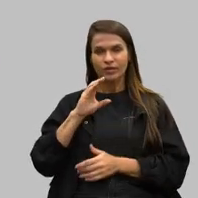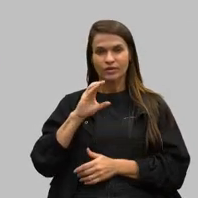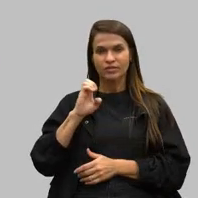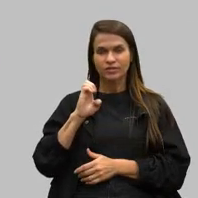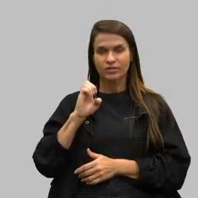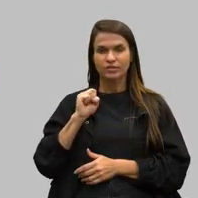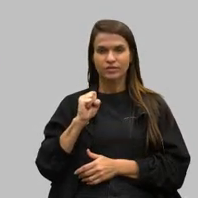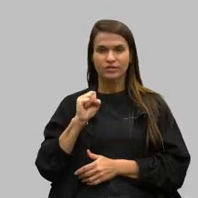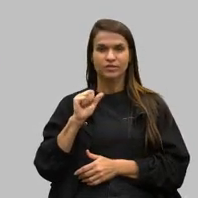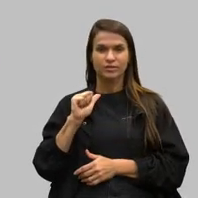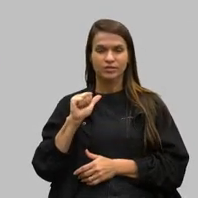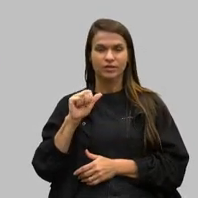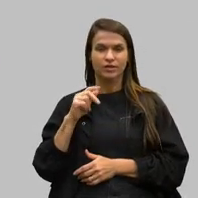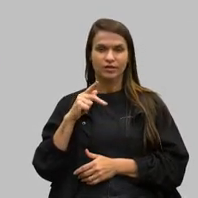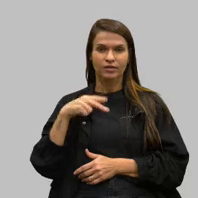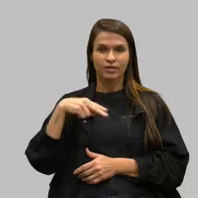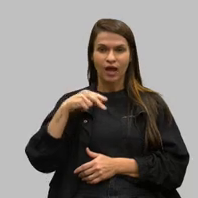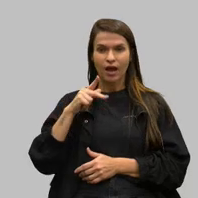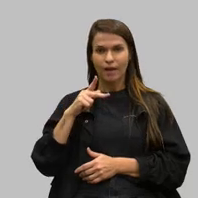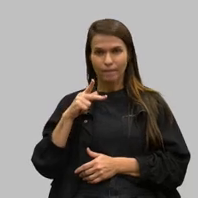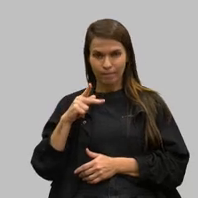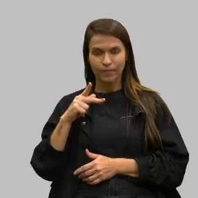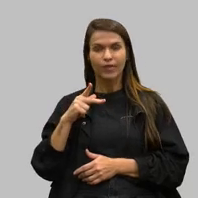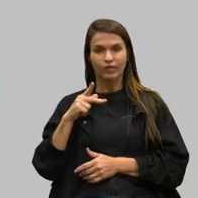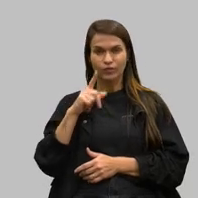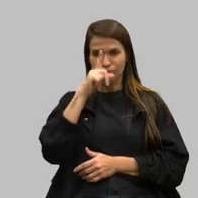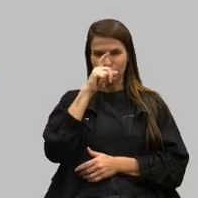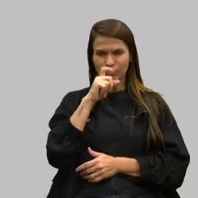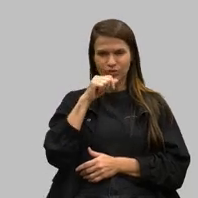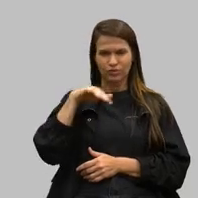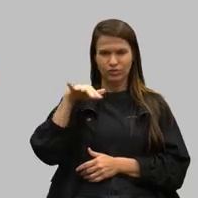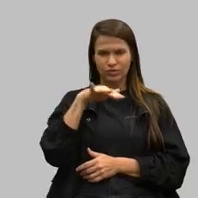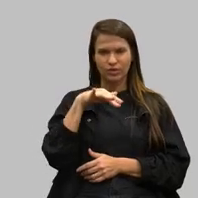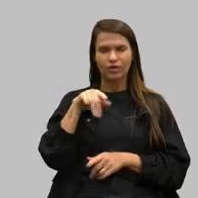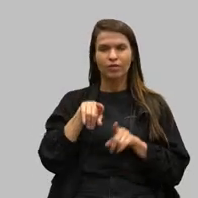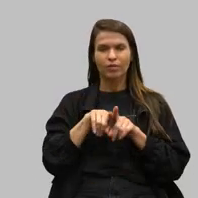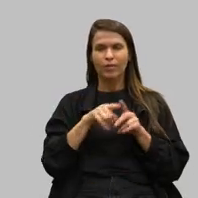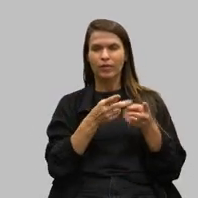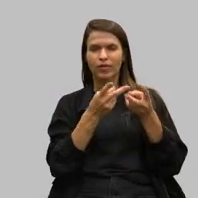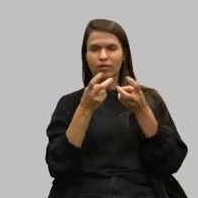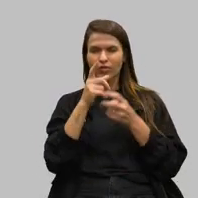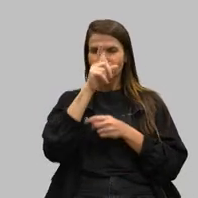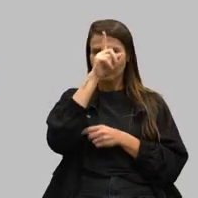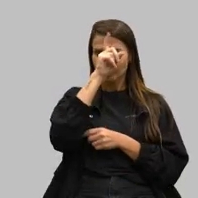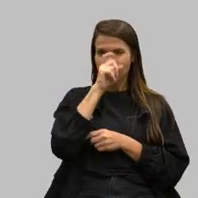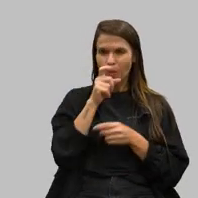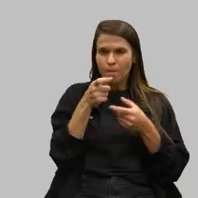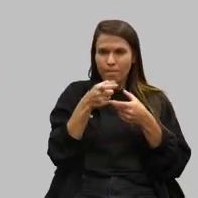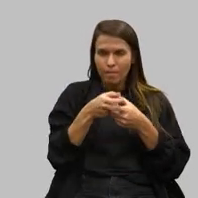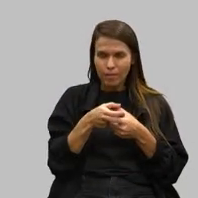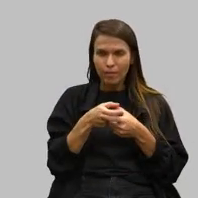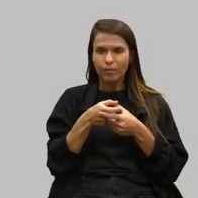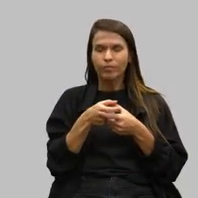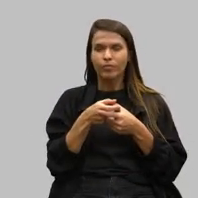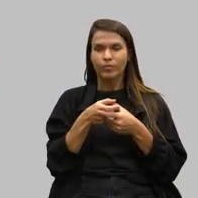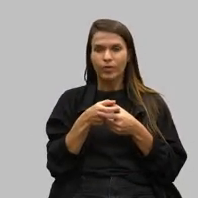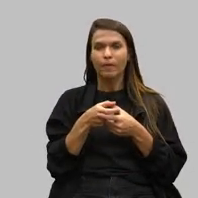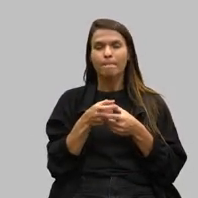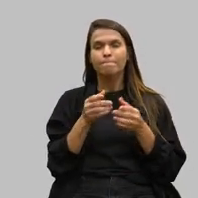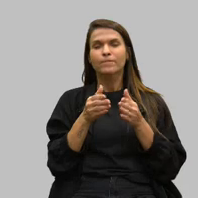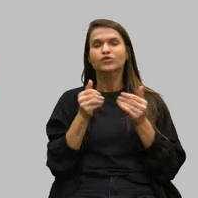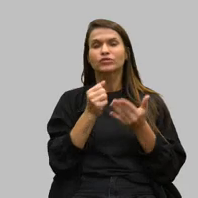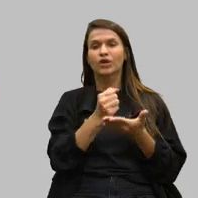intermunicipal de saúde da nossa região e via também os nossos hospitais de pequenos e médios portes pedindo